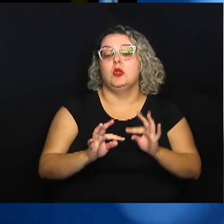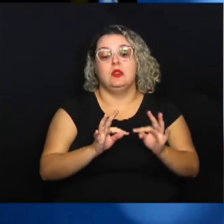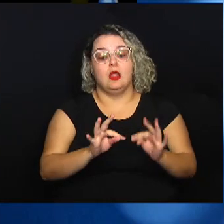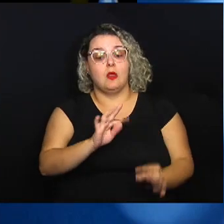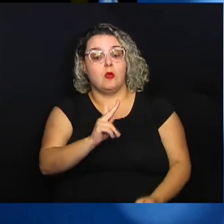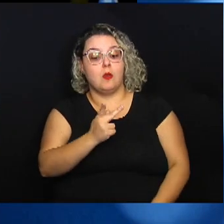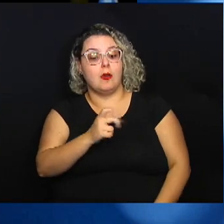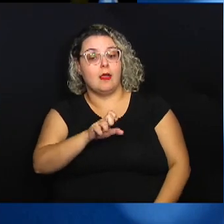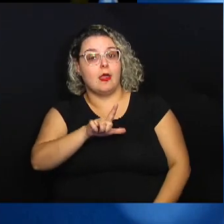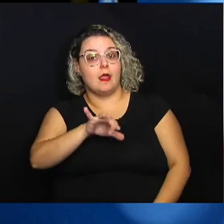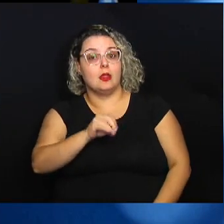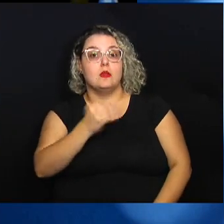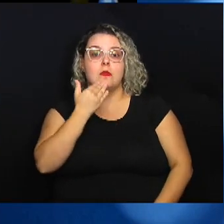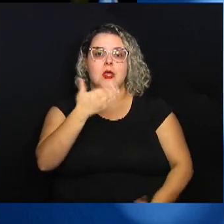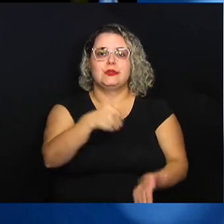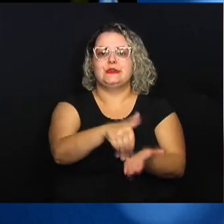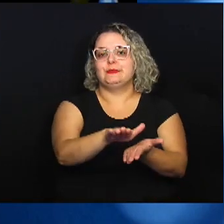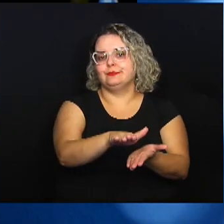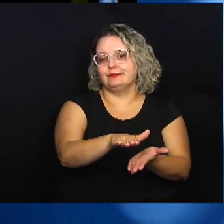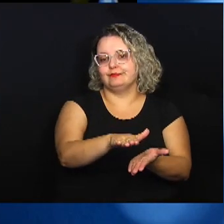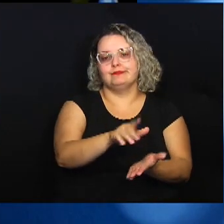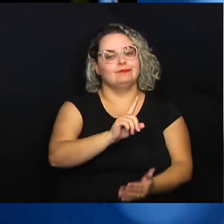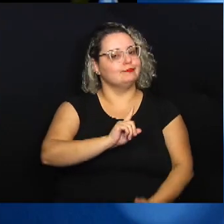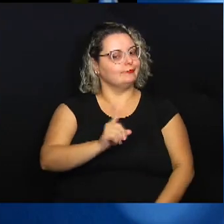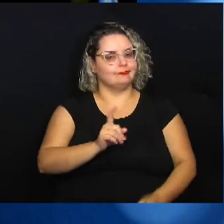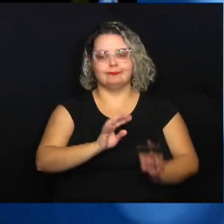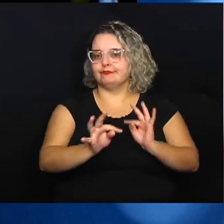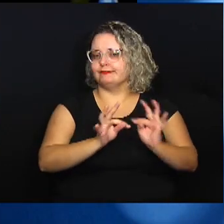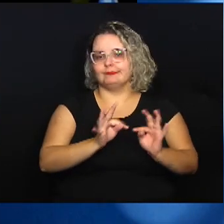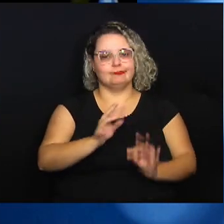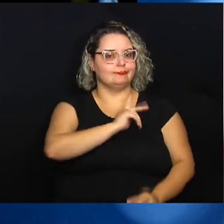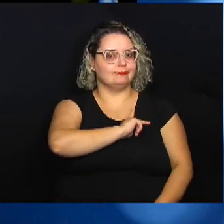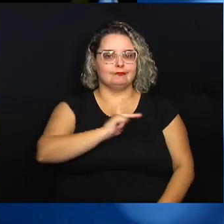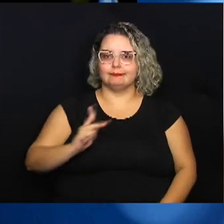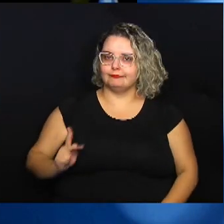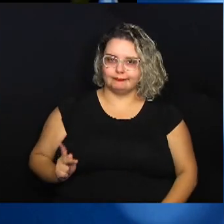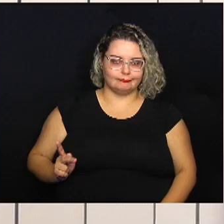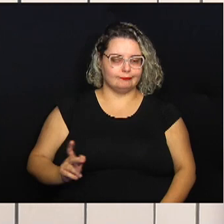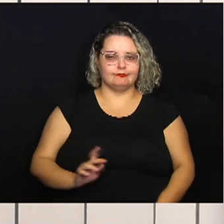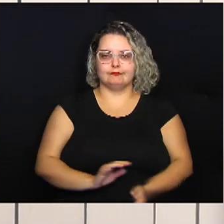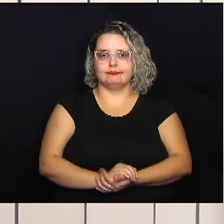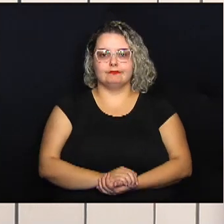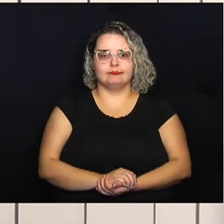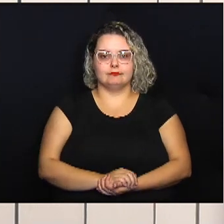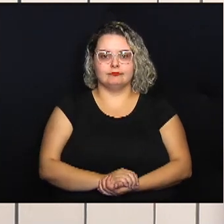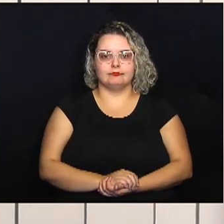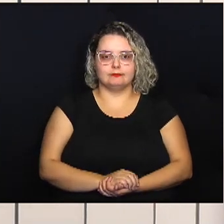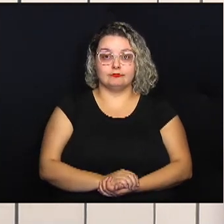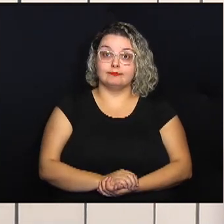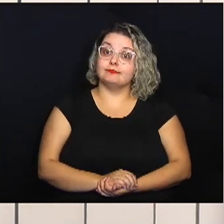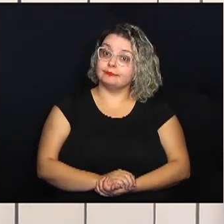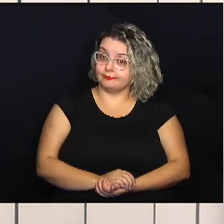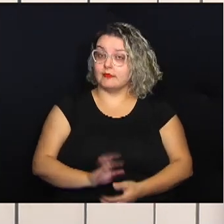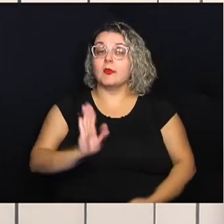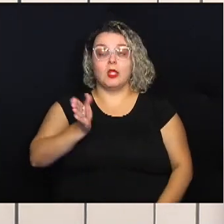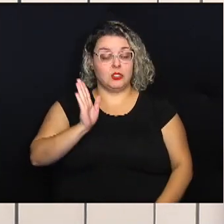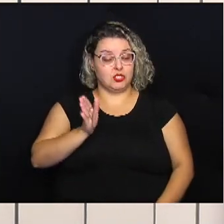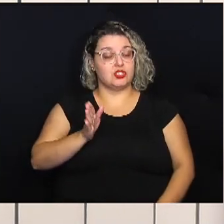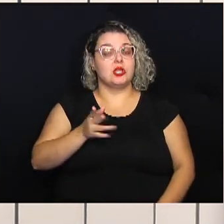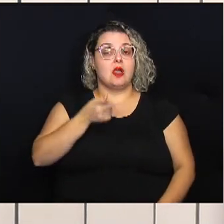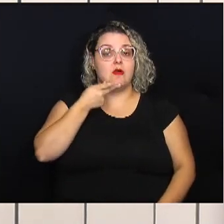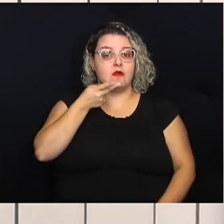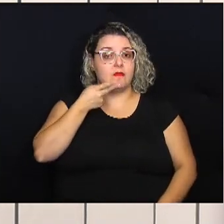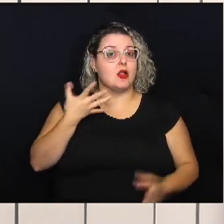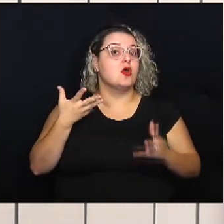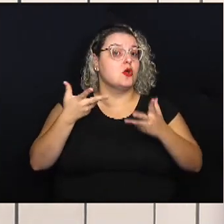Anjos pede demissão e não é mais o técnico da Ponte Preta. Então já a gente vai repercutir